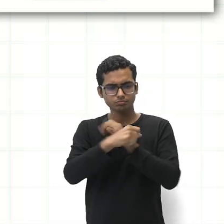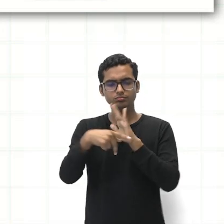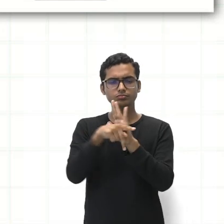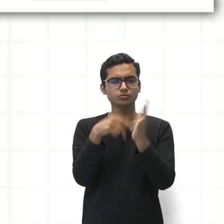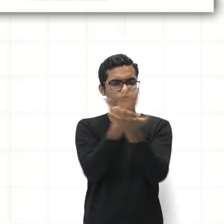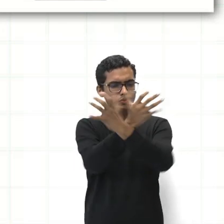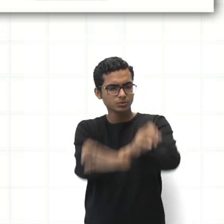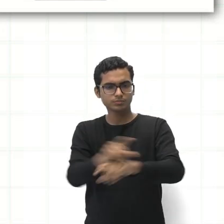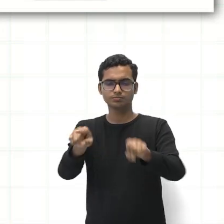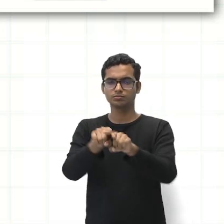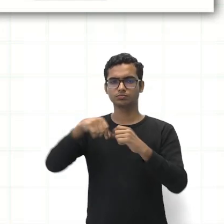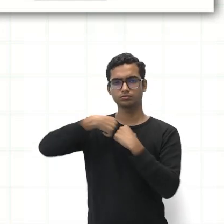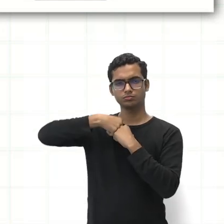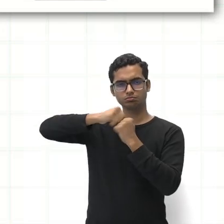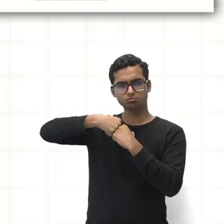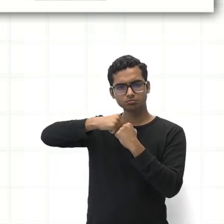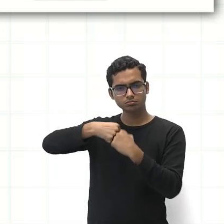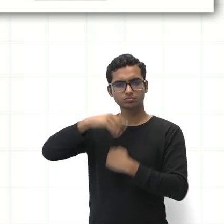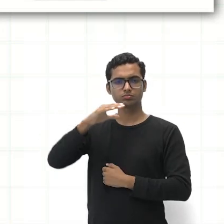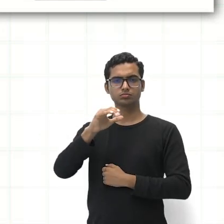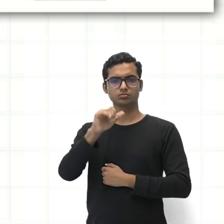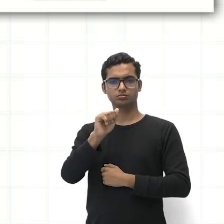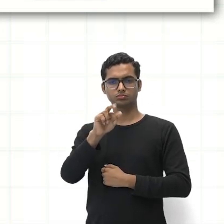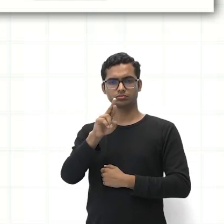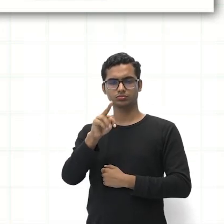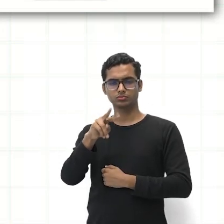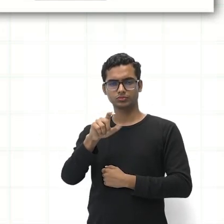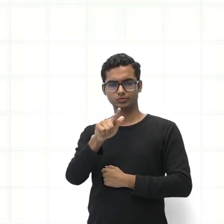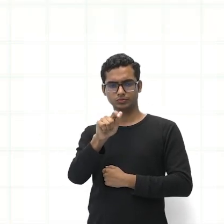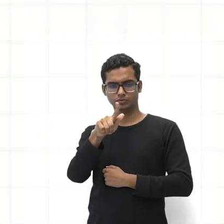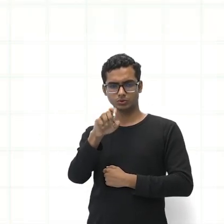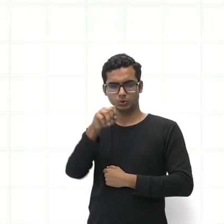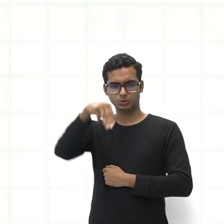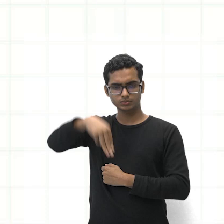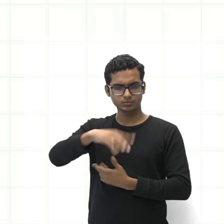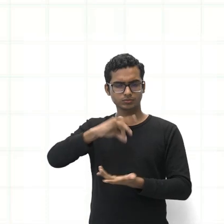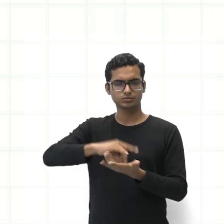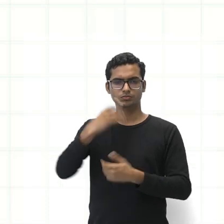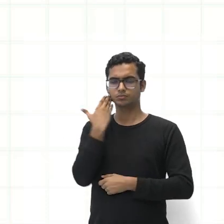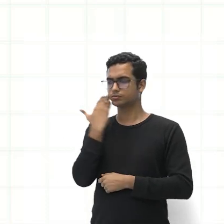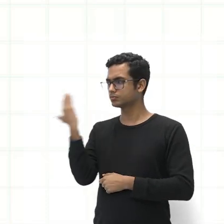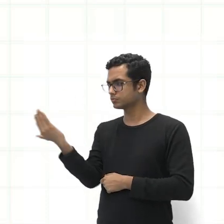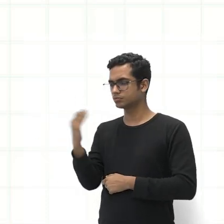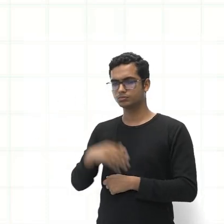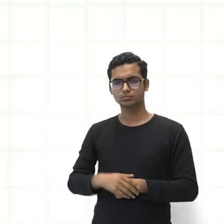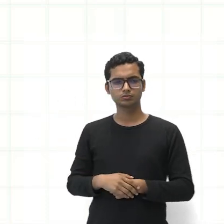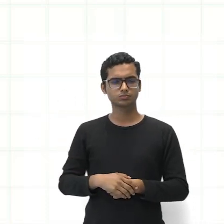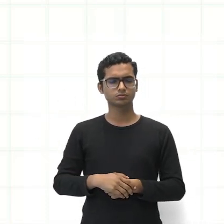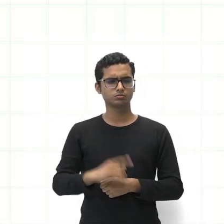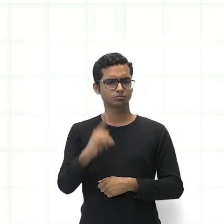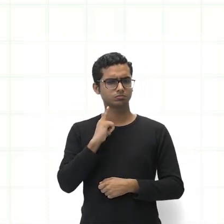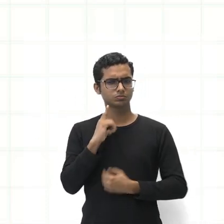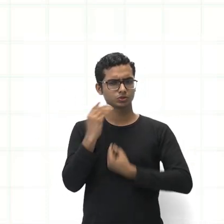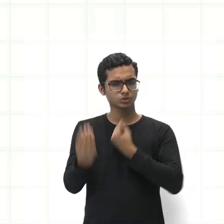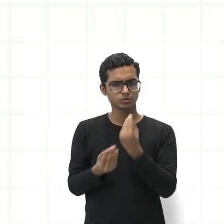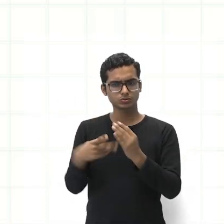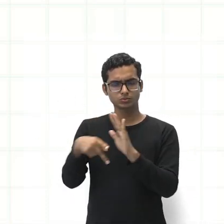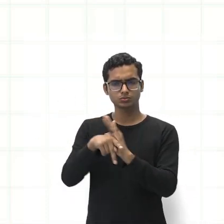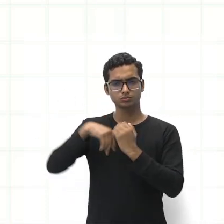e cartilagens. Vamos ver. Então, aonde nós encontramos as